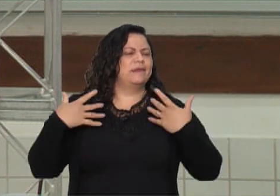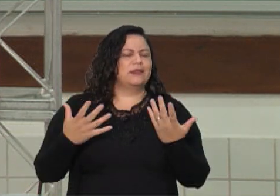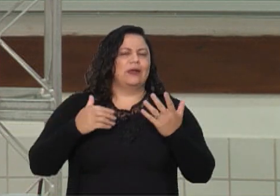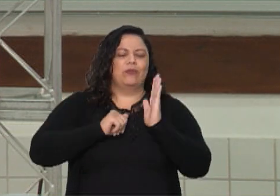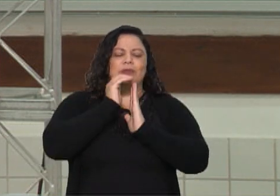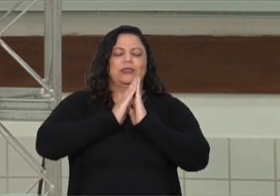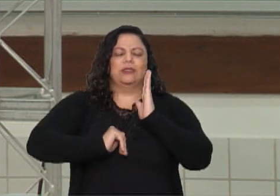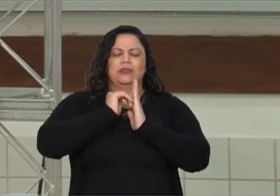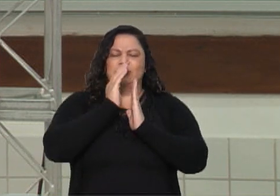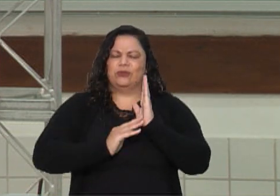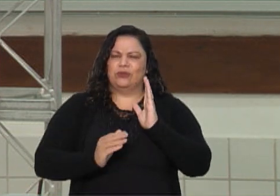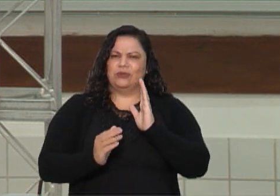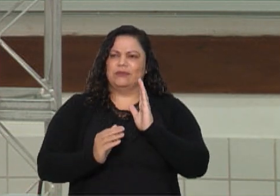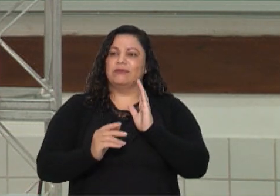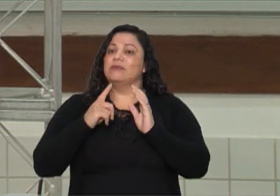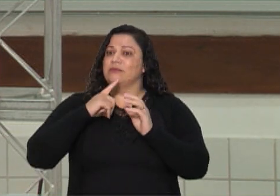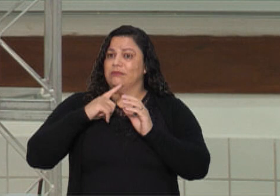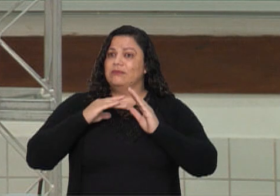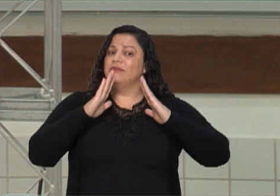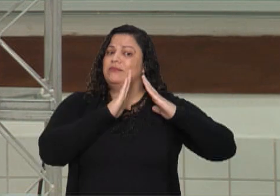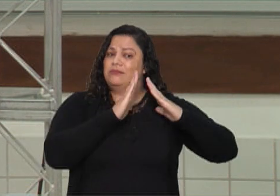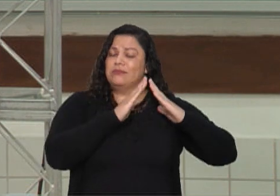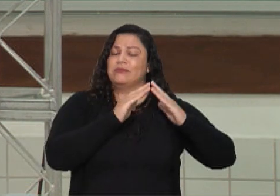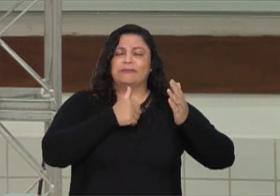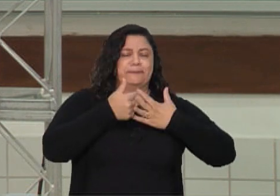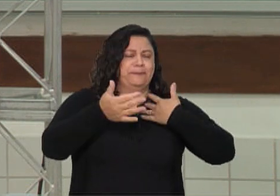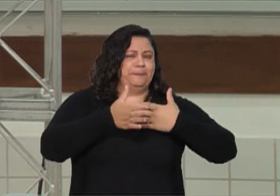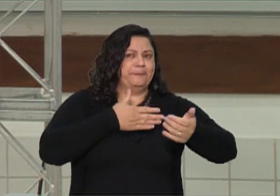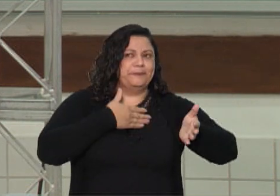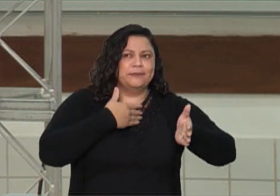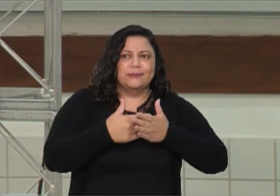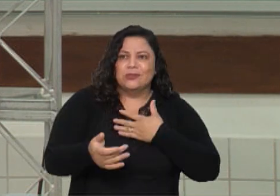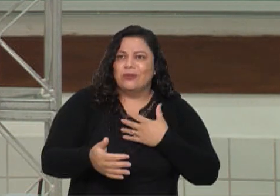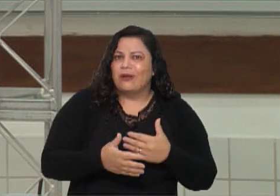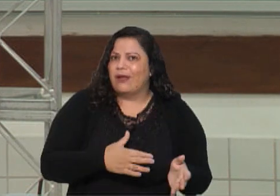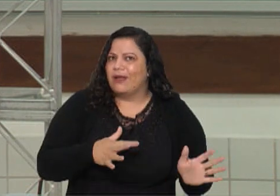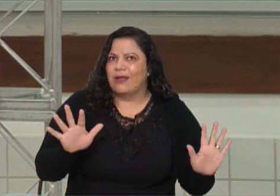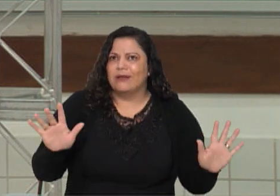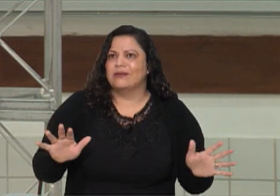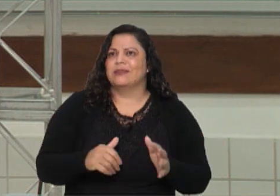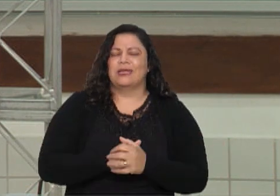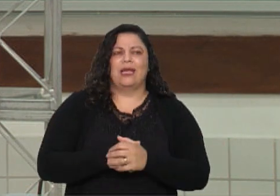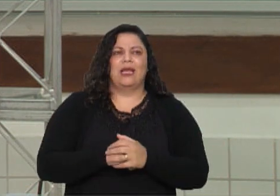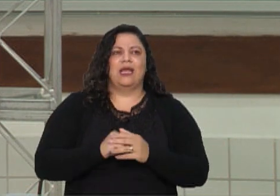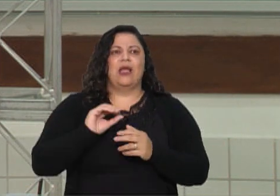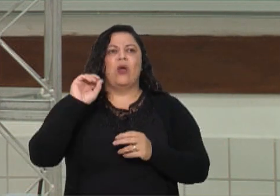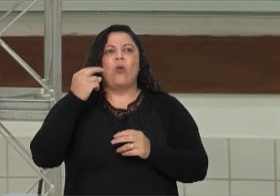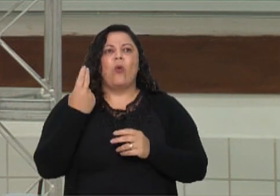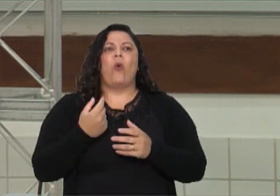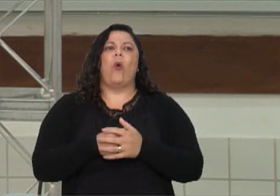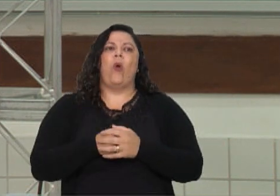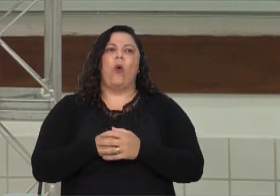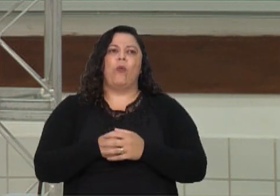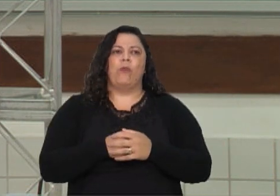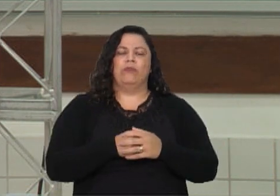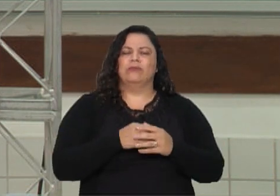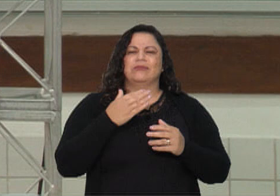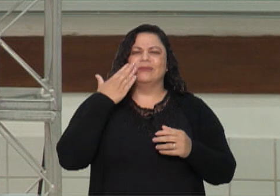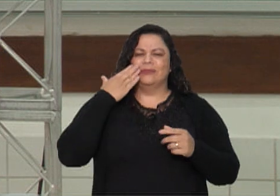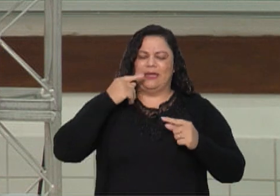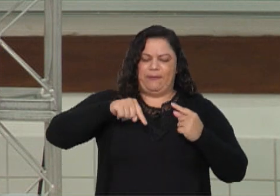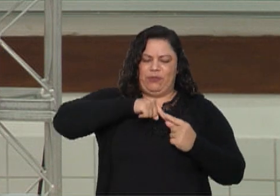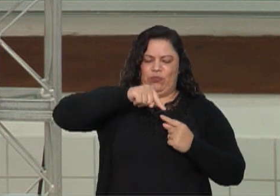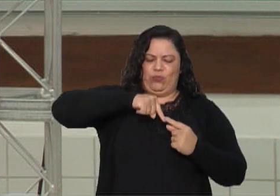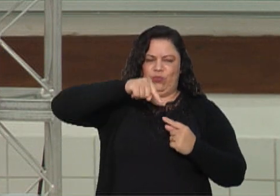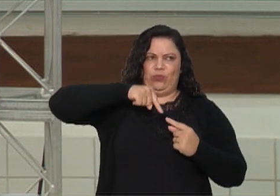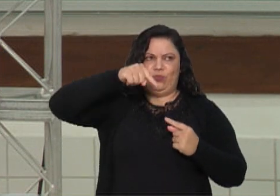tinta que você tem em casa? Pode ser guache, de tecido, ou mesmo uma fitinha daquelas que chamam de mimosa, né? Que a gente faz